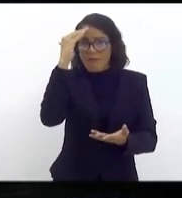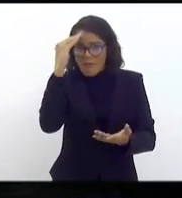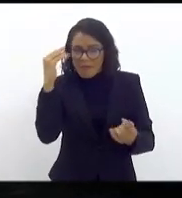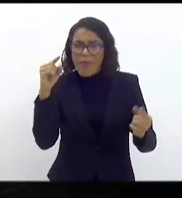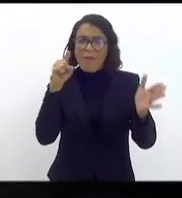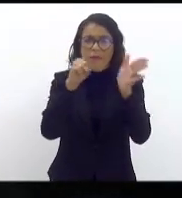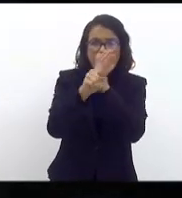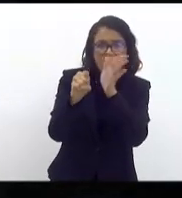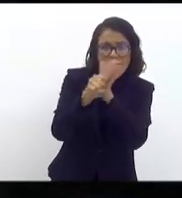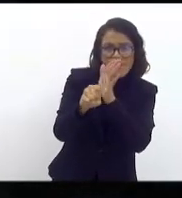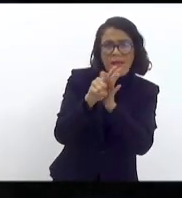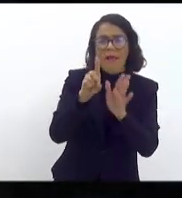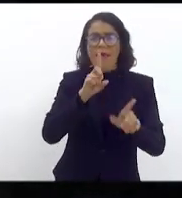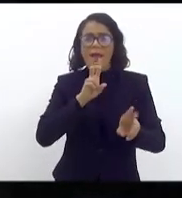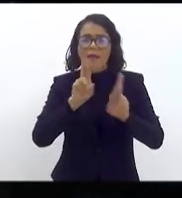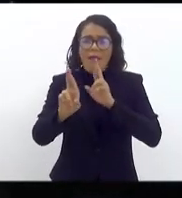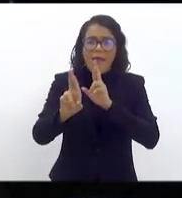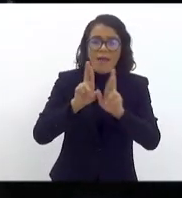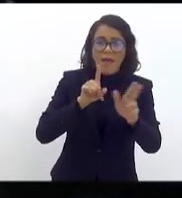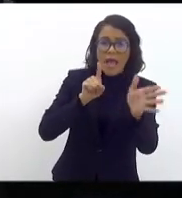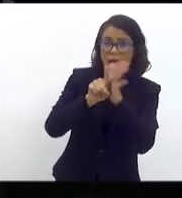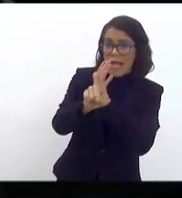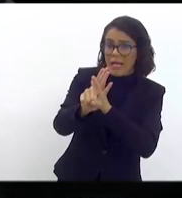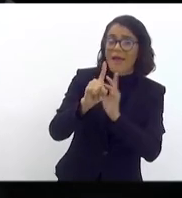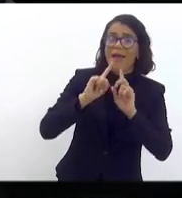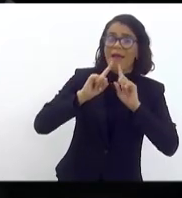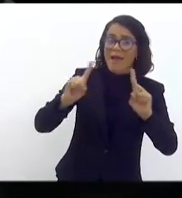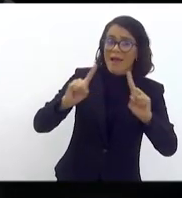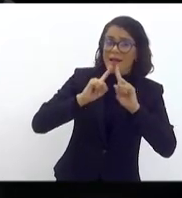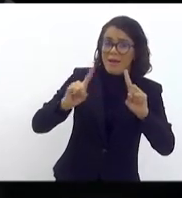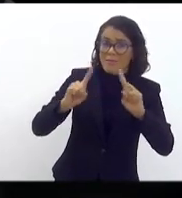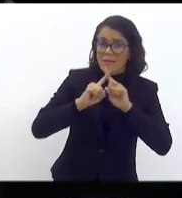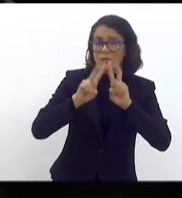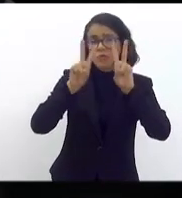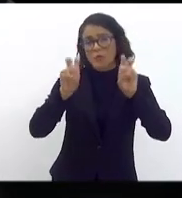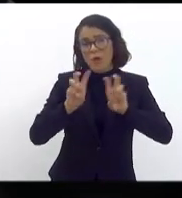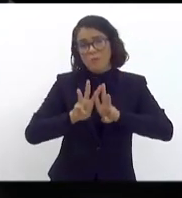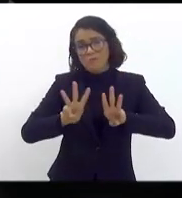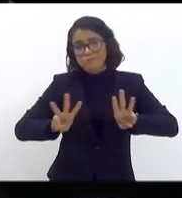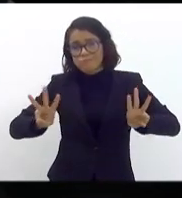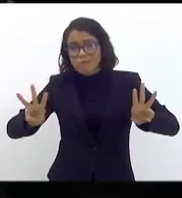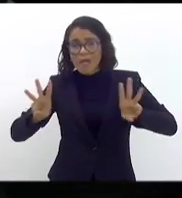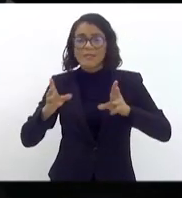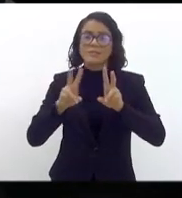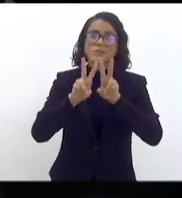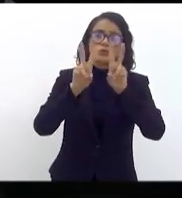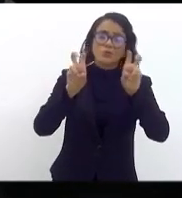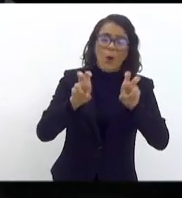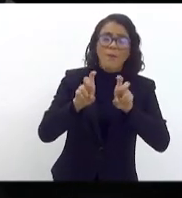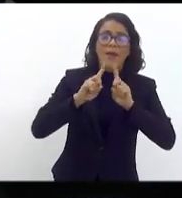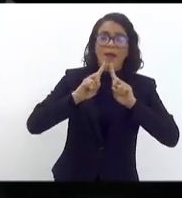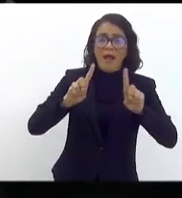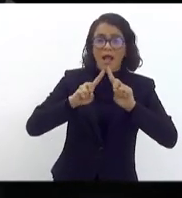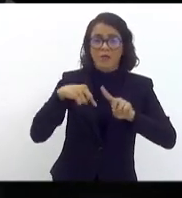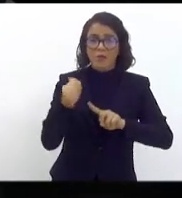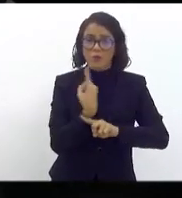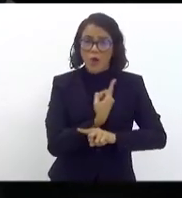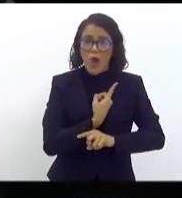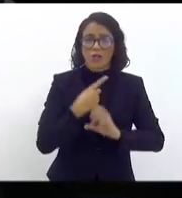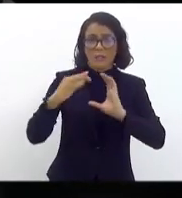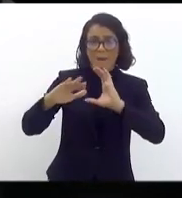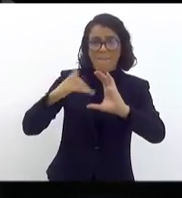contrapondo com as reclamações, seja do sítio eletrônico, com as reclamações que temos recebido nos